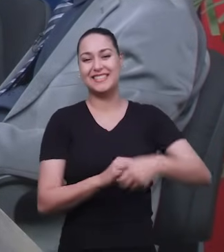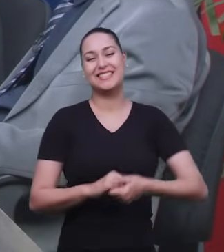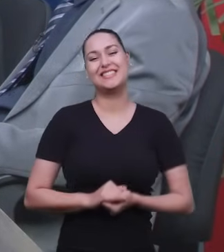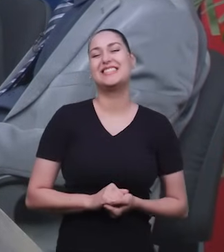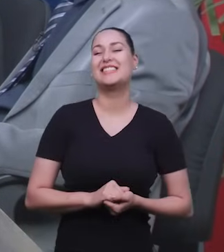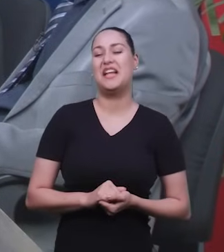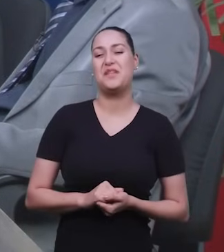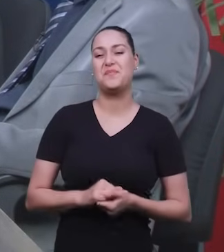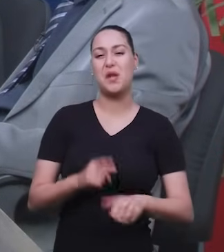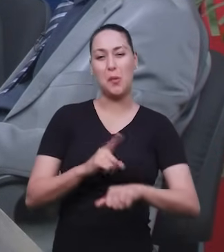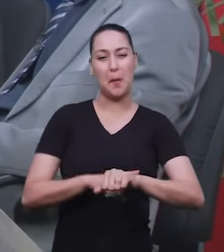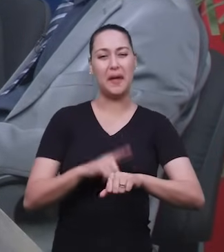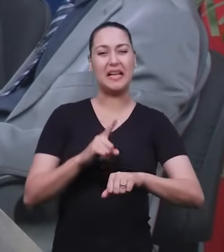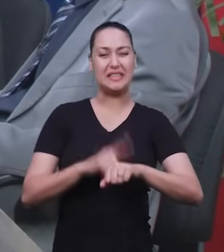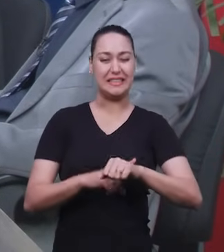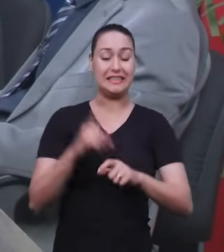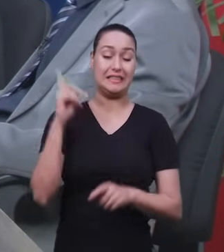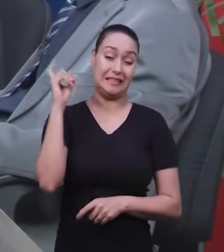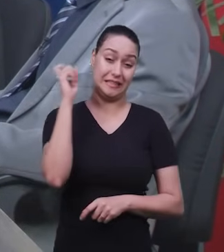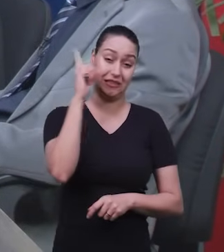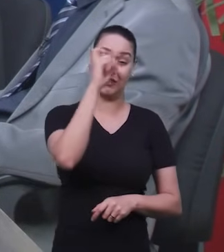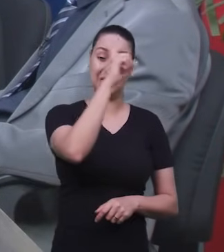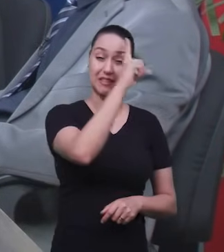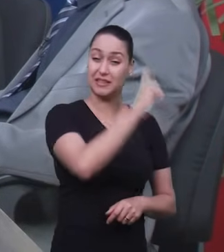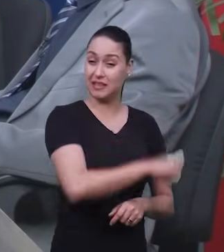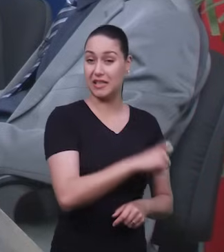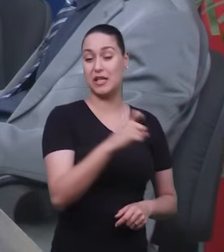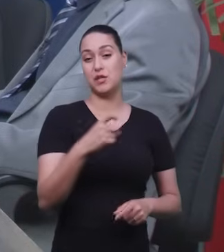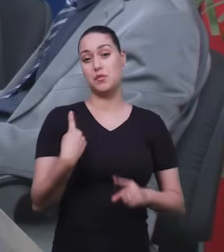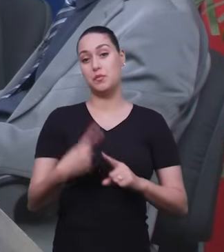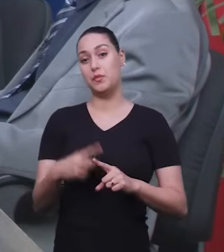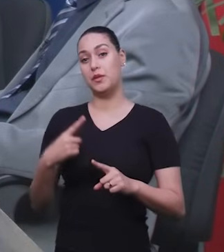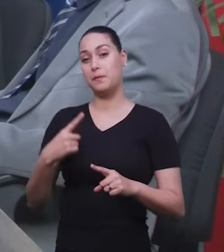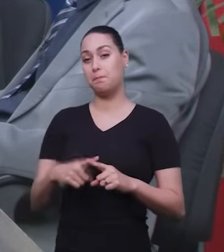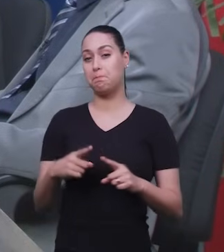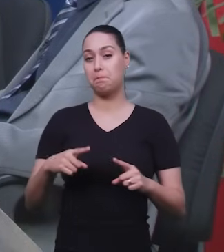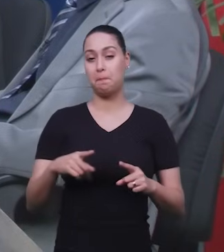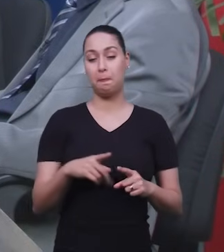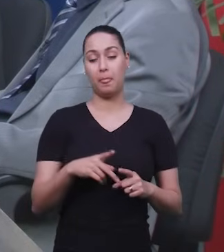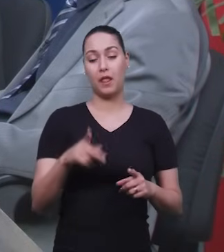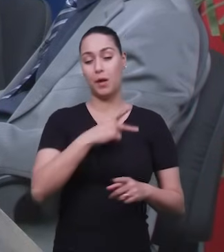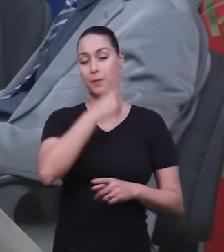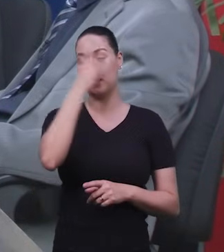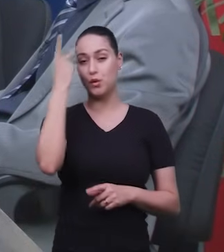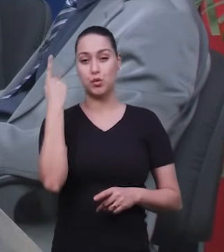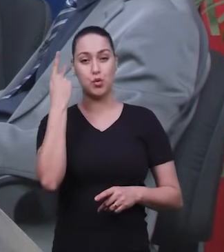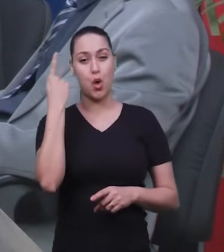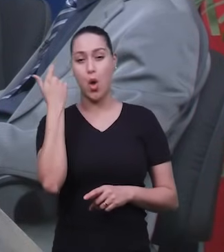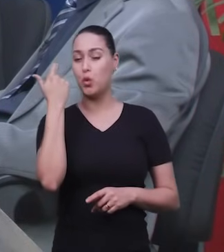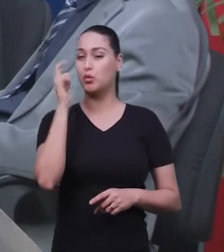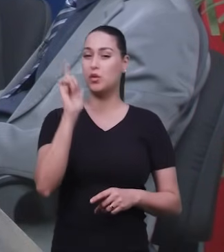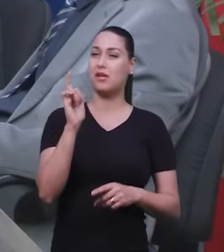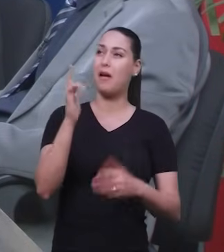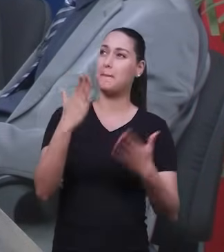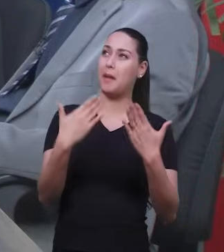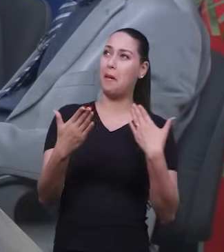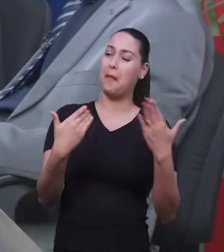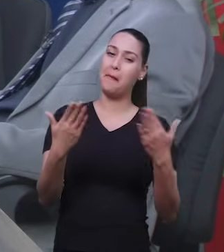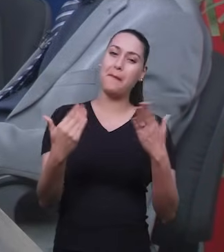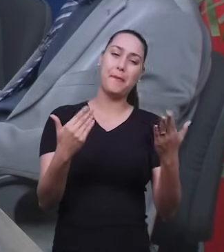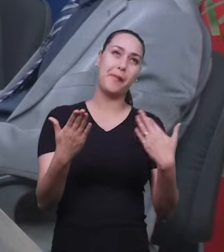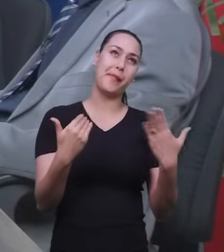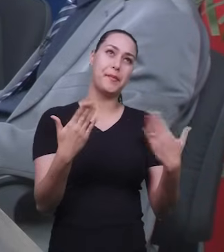mais crítico, onde as pessoas ali, elas muitas vezes não conseguindo ter com quem conversar,